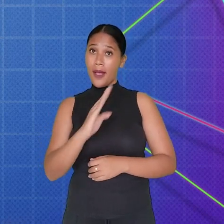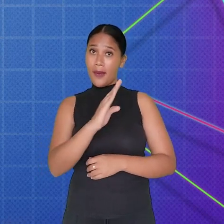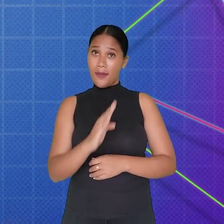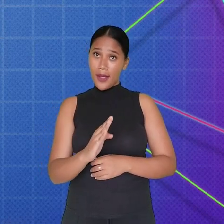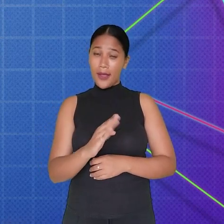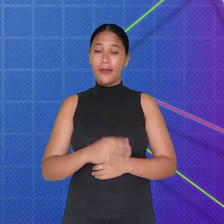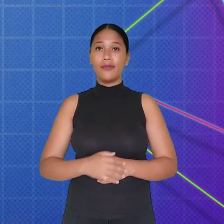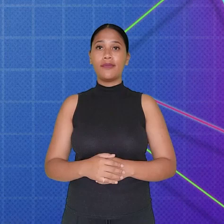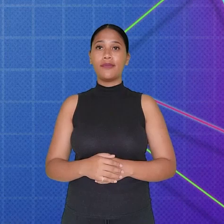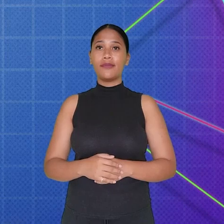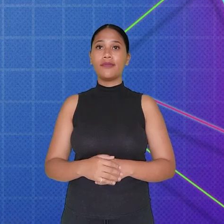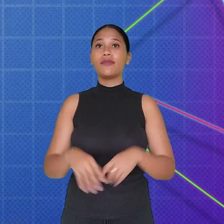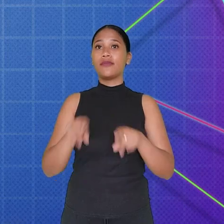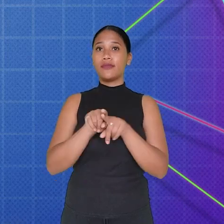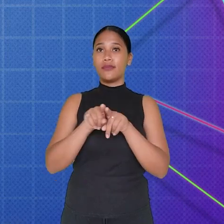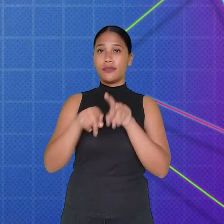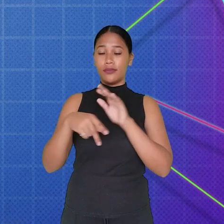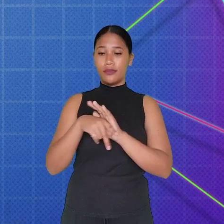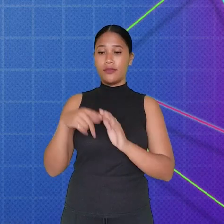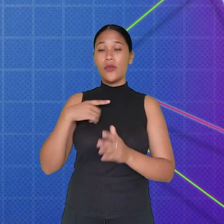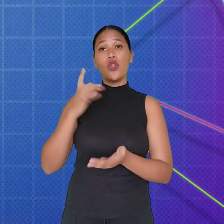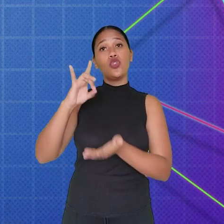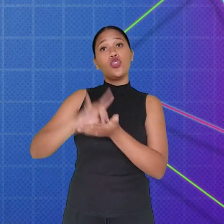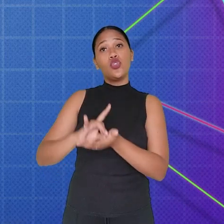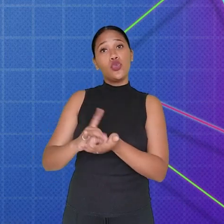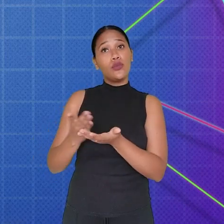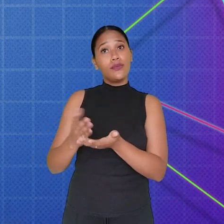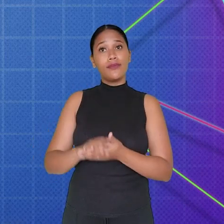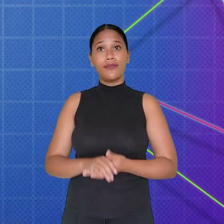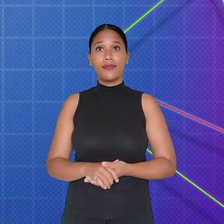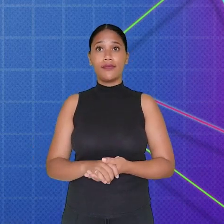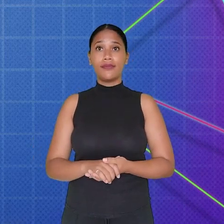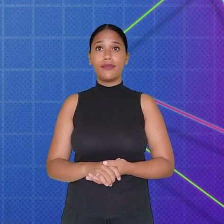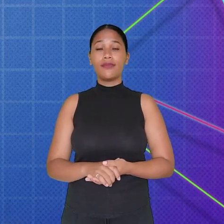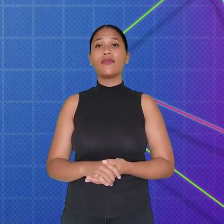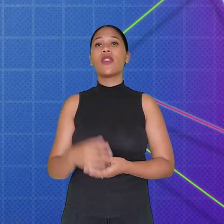menor igual a x menor ou igual a